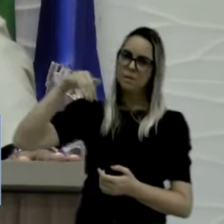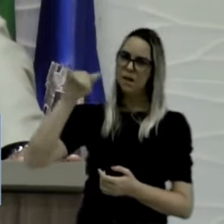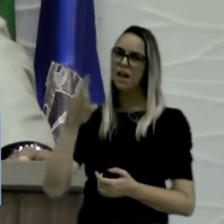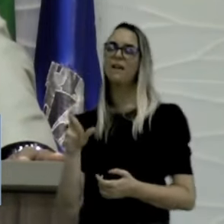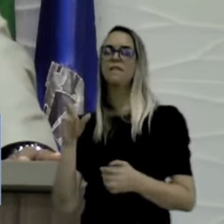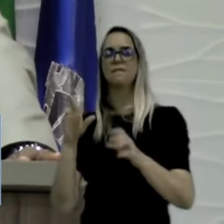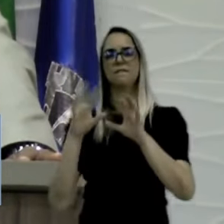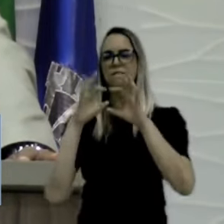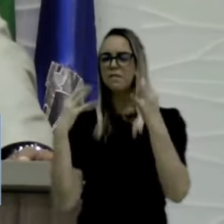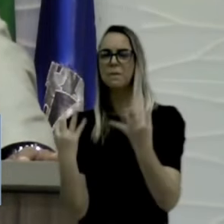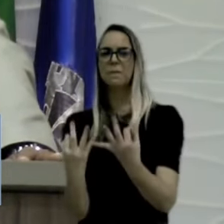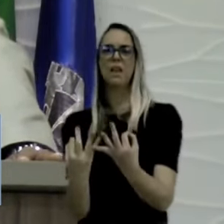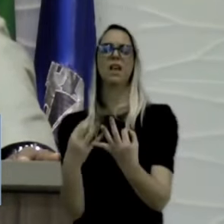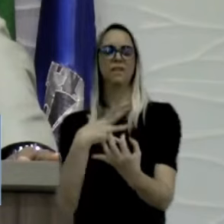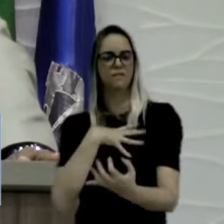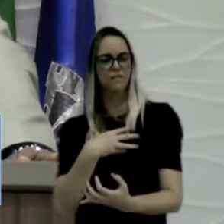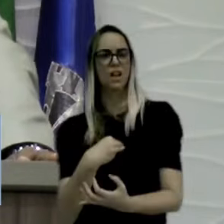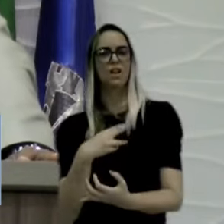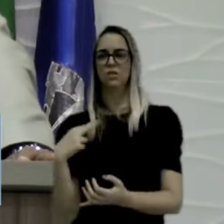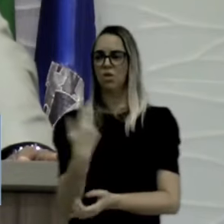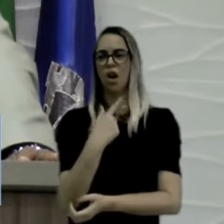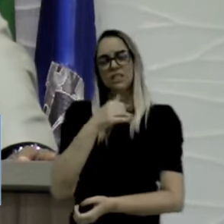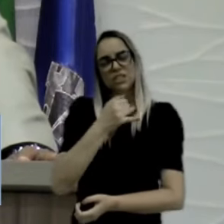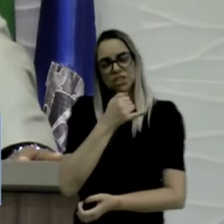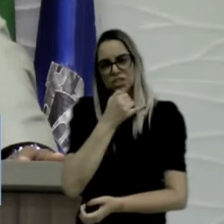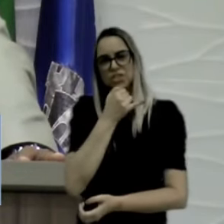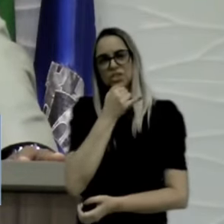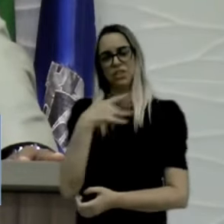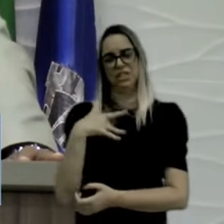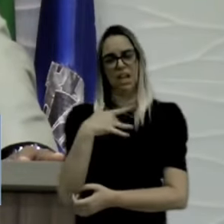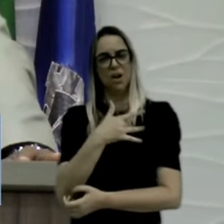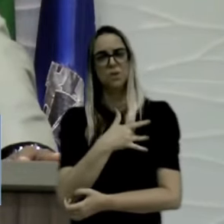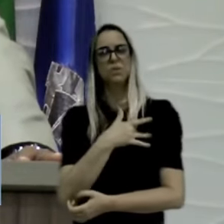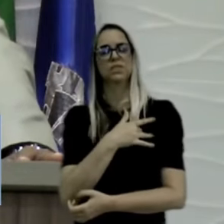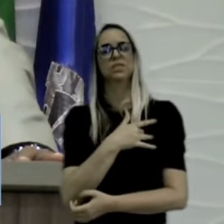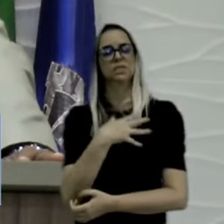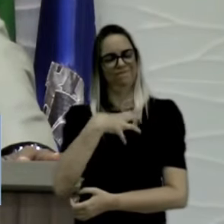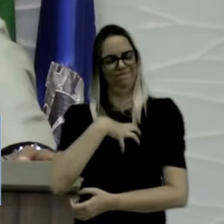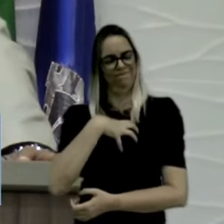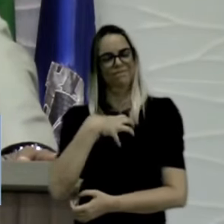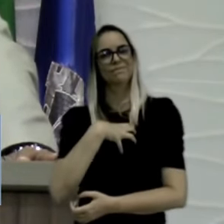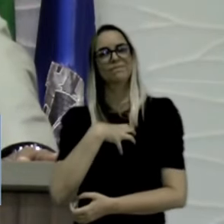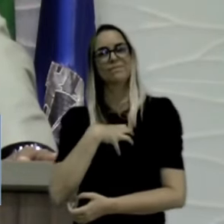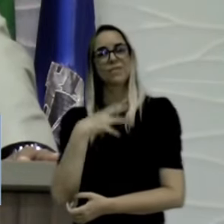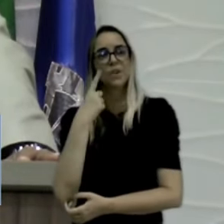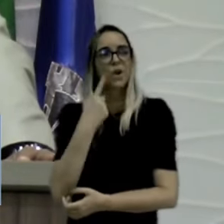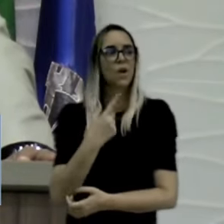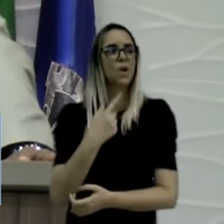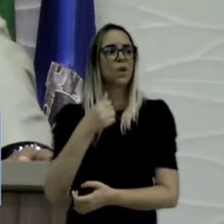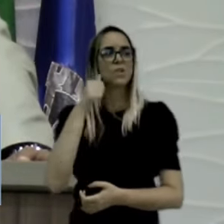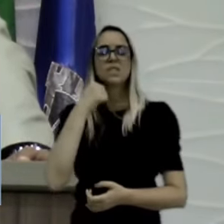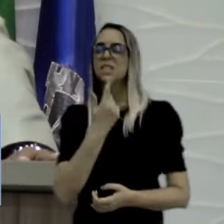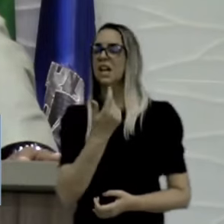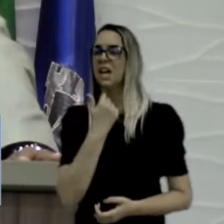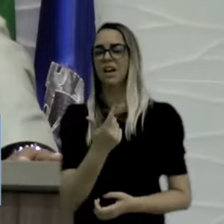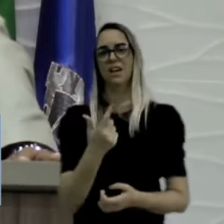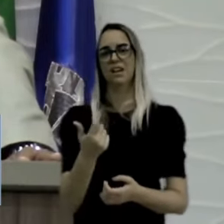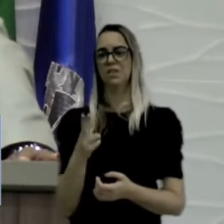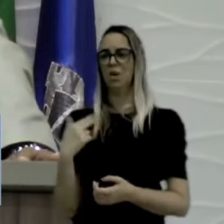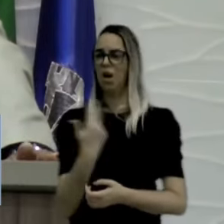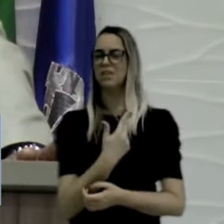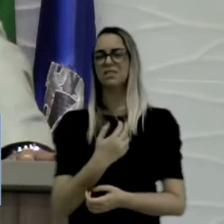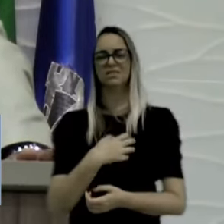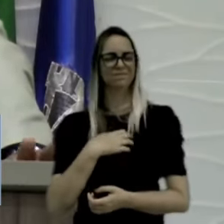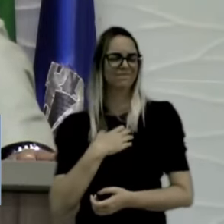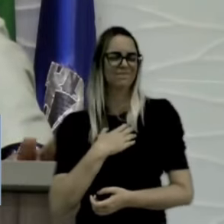é uma família. E a gente fica muito triste quando para a hora da saúde, e a gente vê que não consegue fazer, e a gente fica até chateado